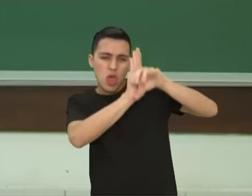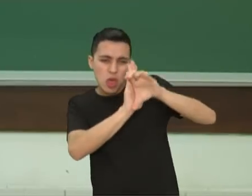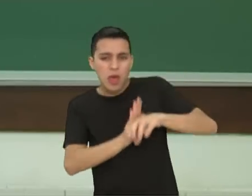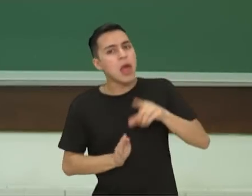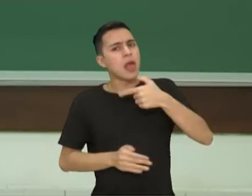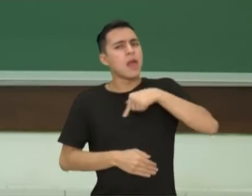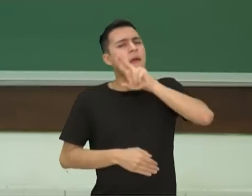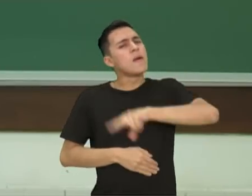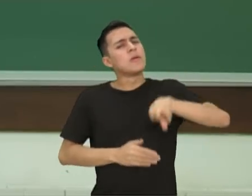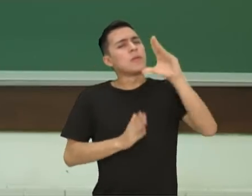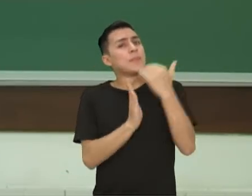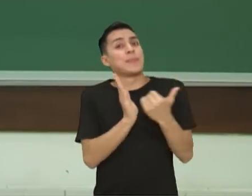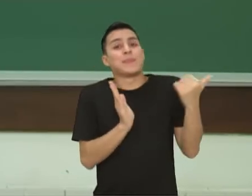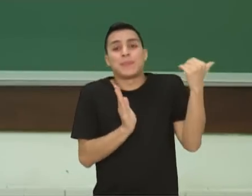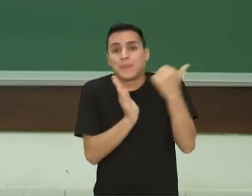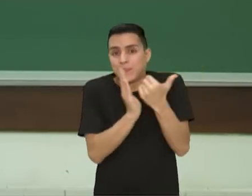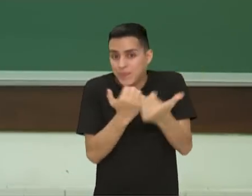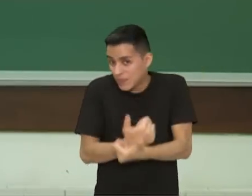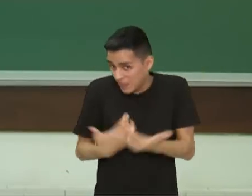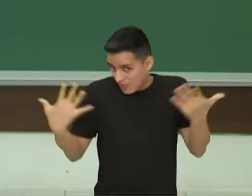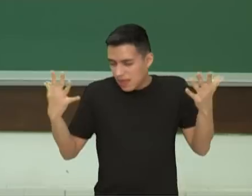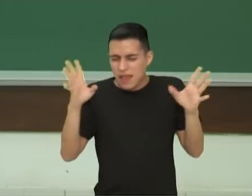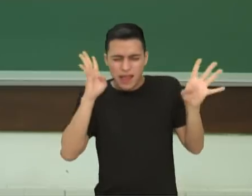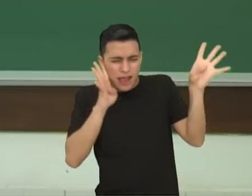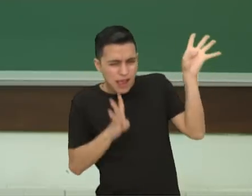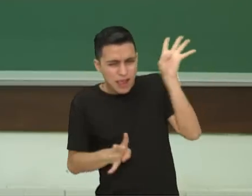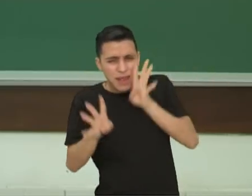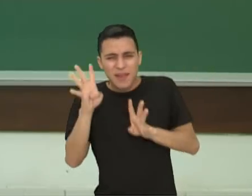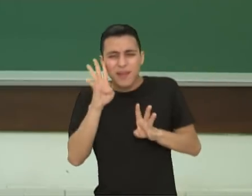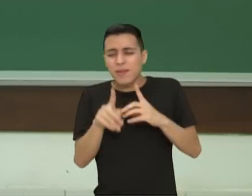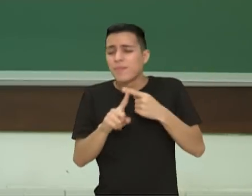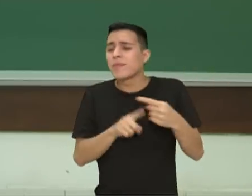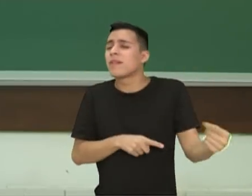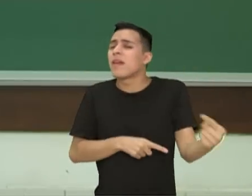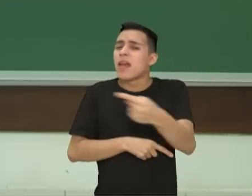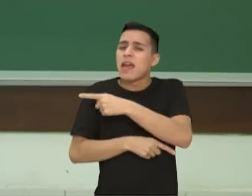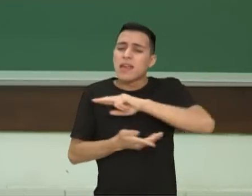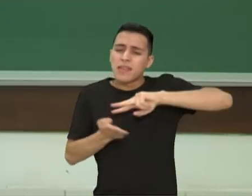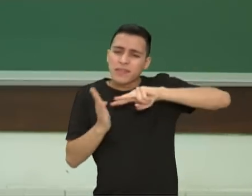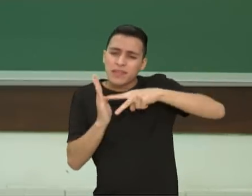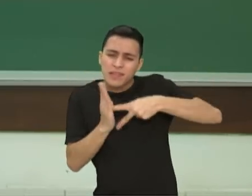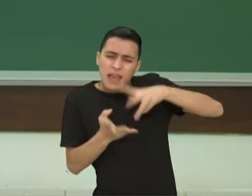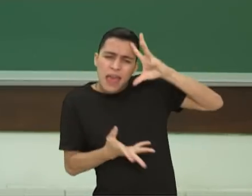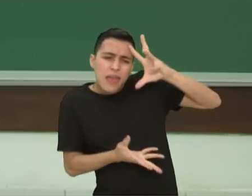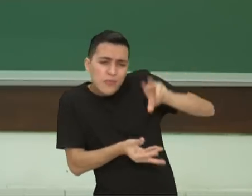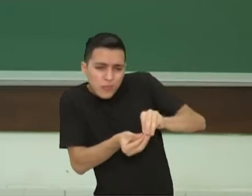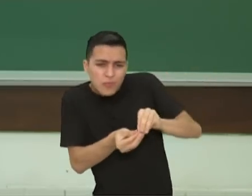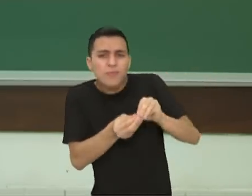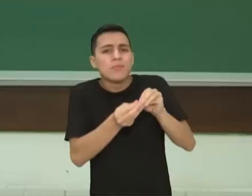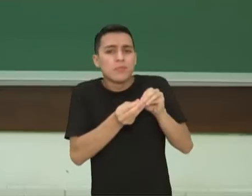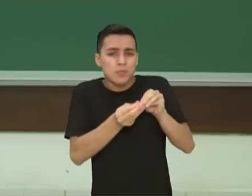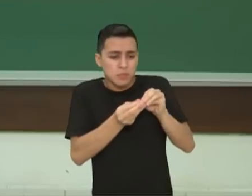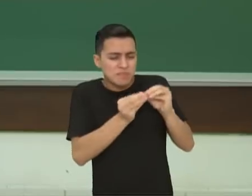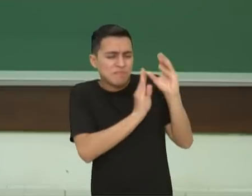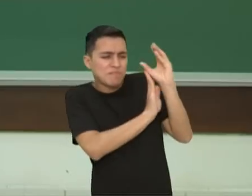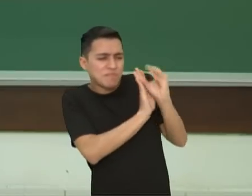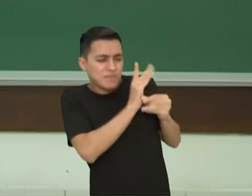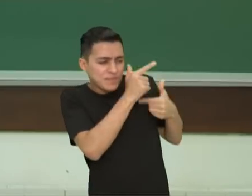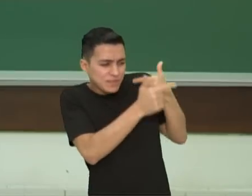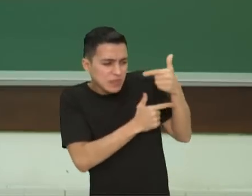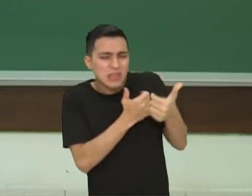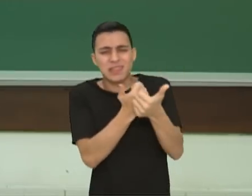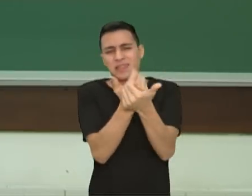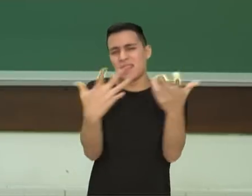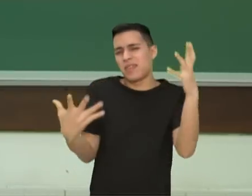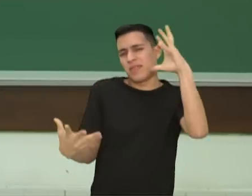usando muito o mapa com vocês. Bem legal, porque é uma síntese, é um resumo do que nós estamos trabalhando. Então, a gente já conversou